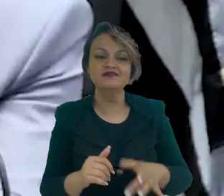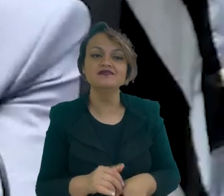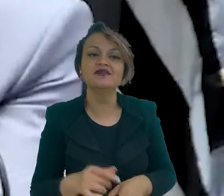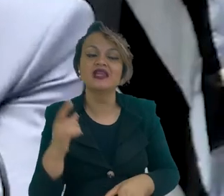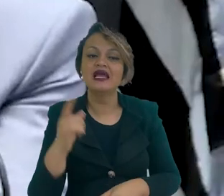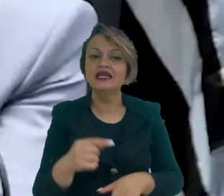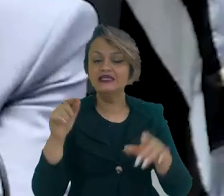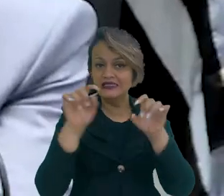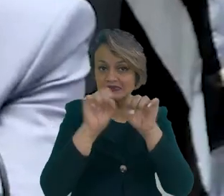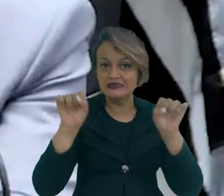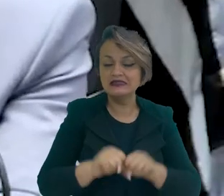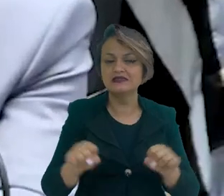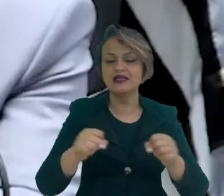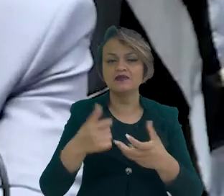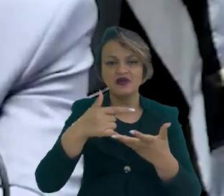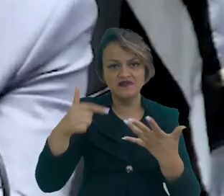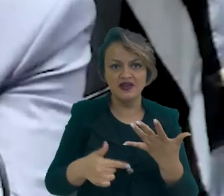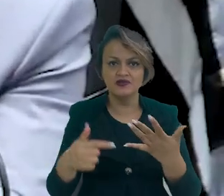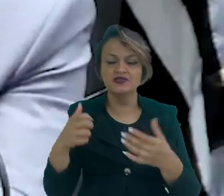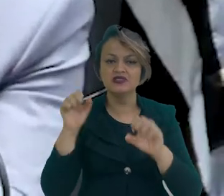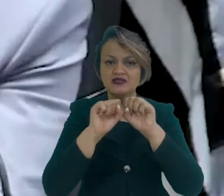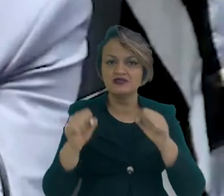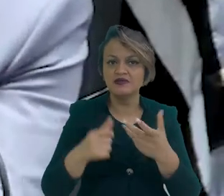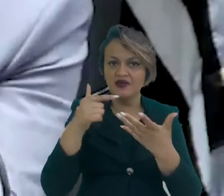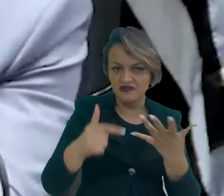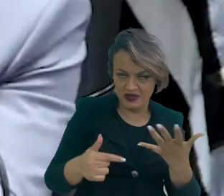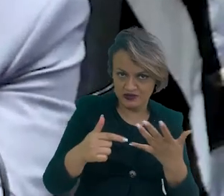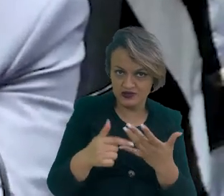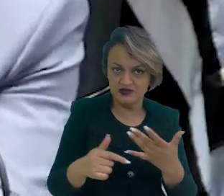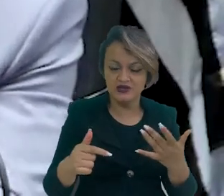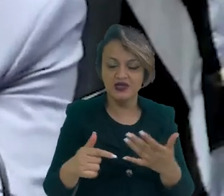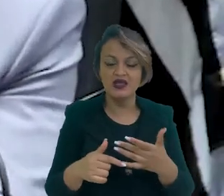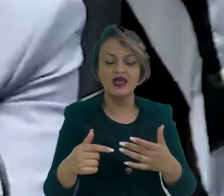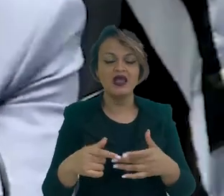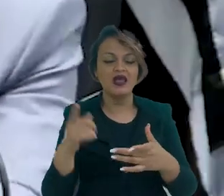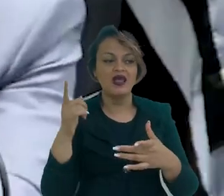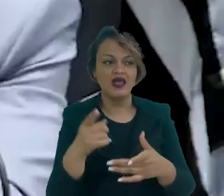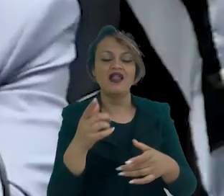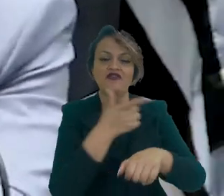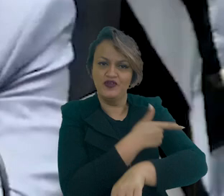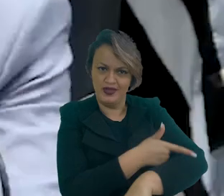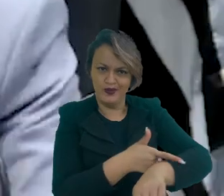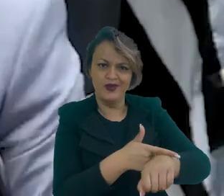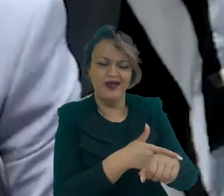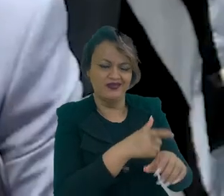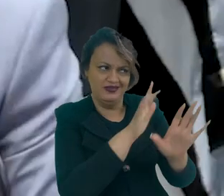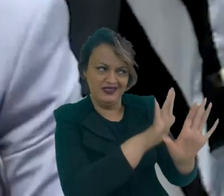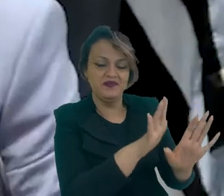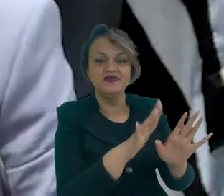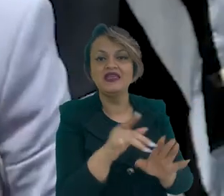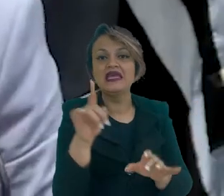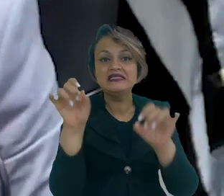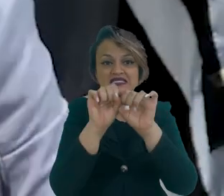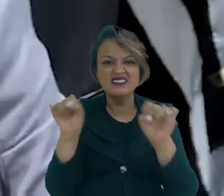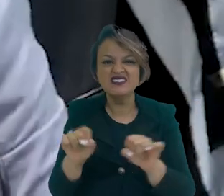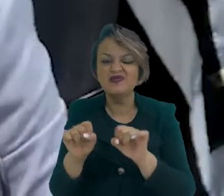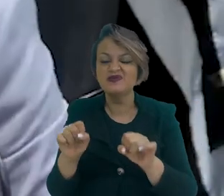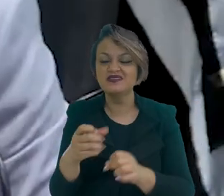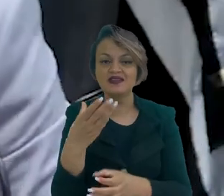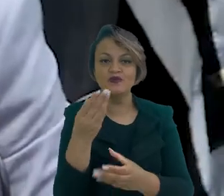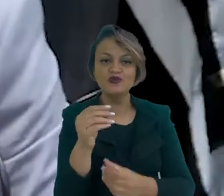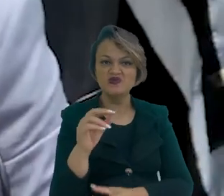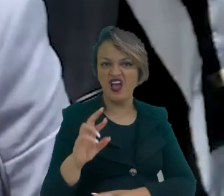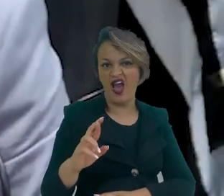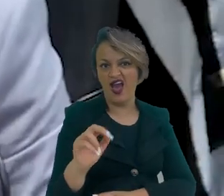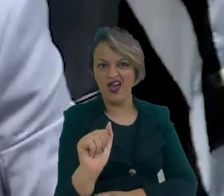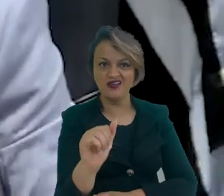não vamos entrar nisso né E esses microssistemas Uma Professora Rosa destacou mas ela foi muito mais educada do que